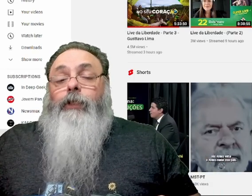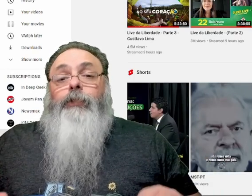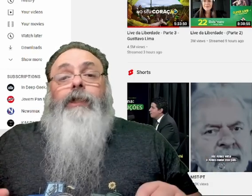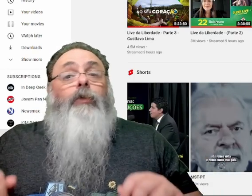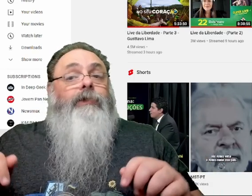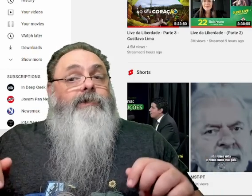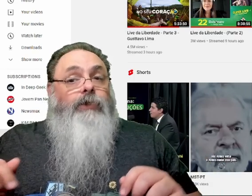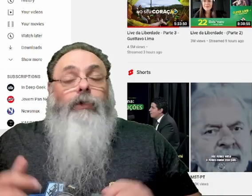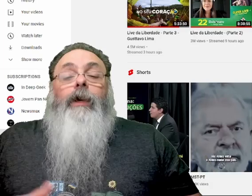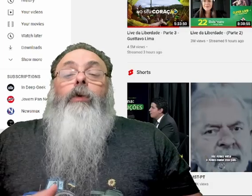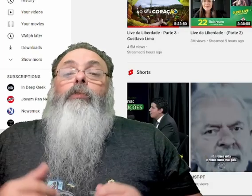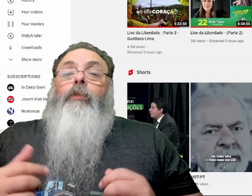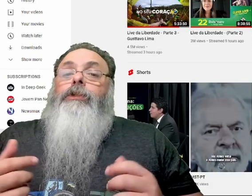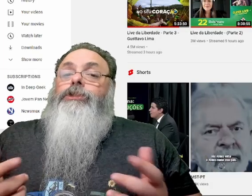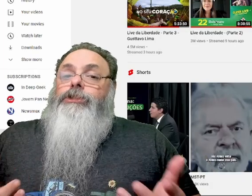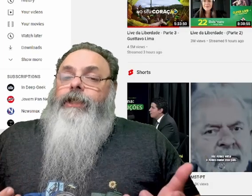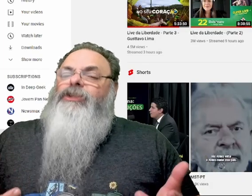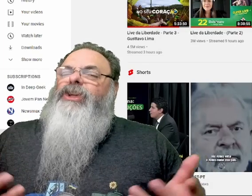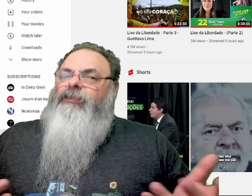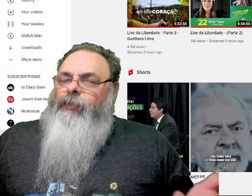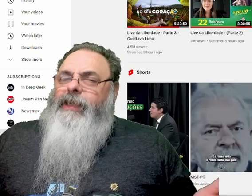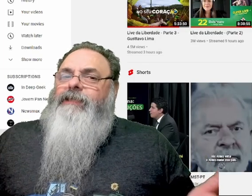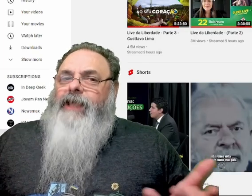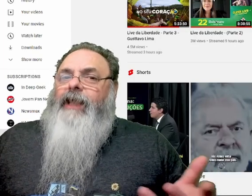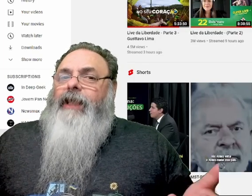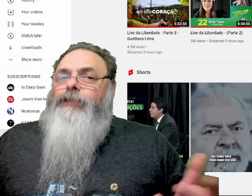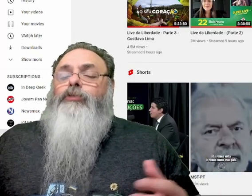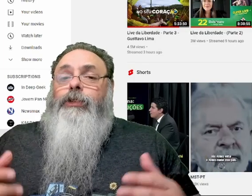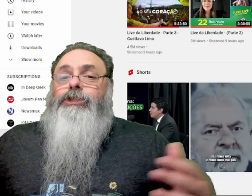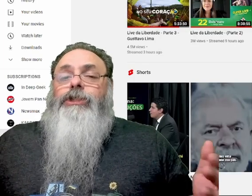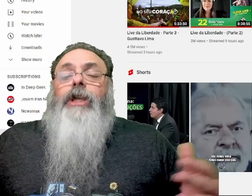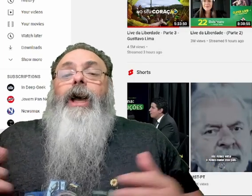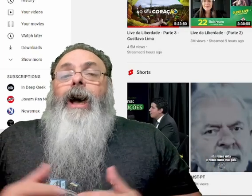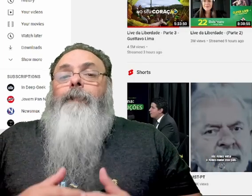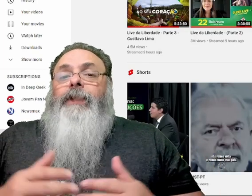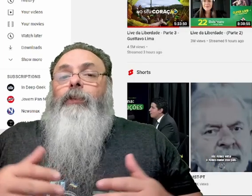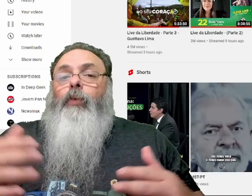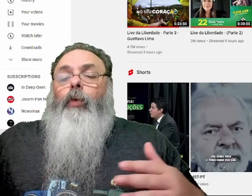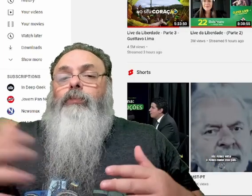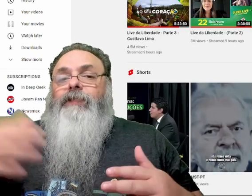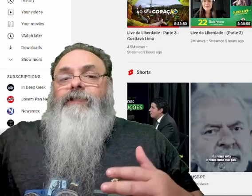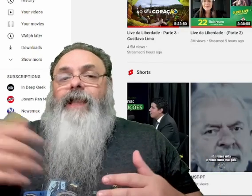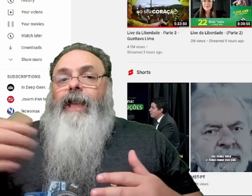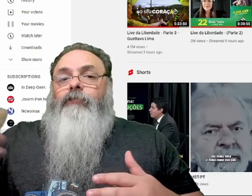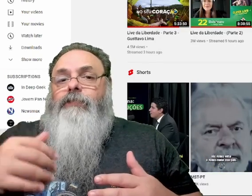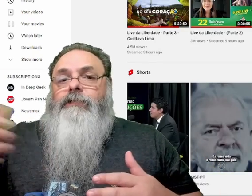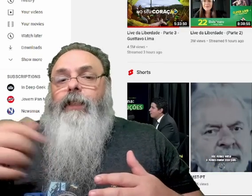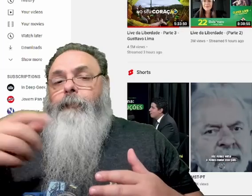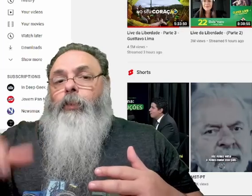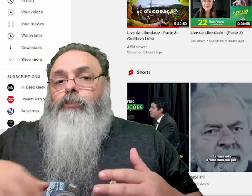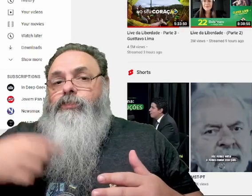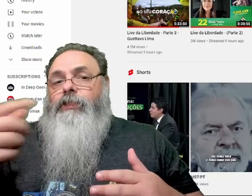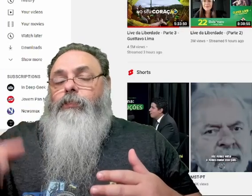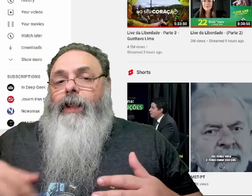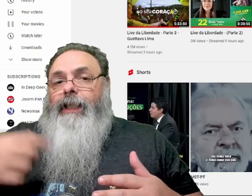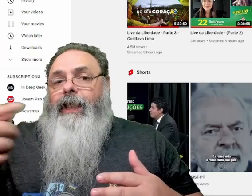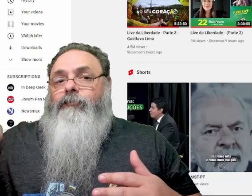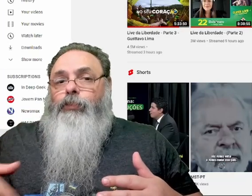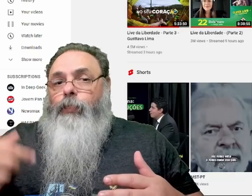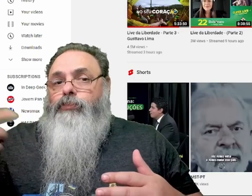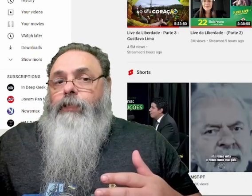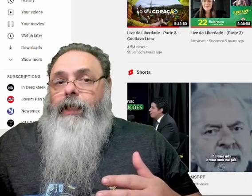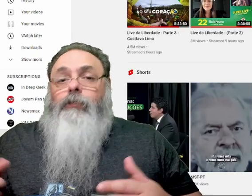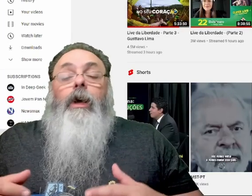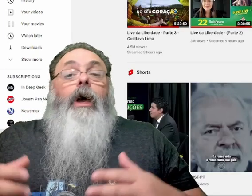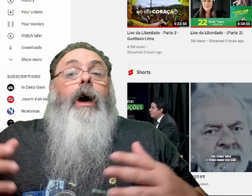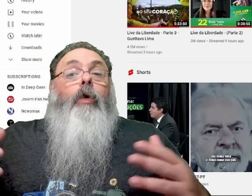canal do bolsonaro porque que aconteceu um monte de gente eu acho que foi meio que sacanagem isso um monte de gente abriu outras lives reproduzindo a